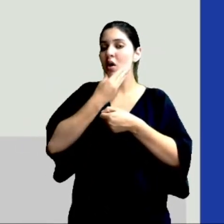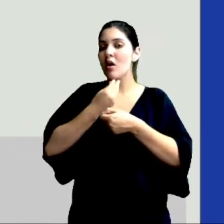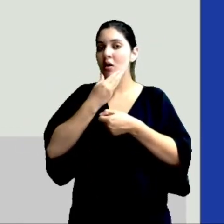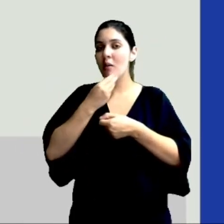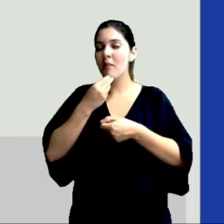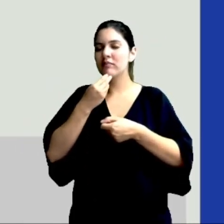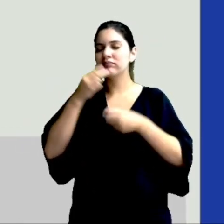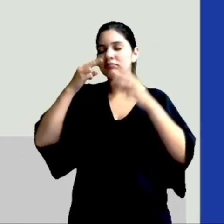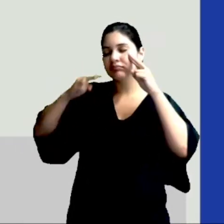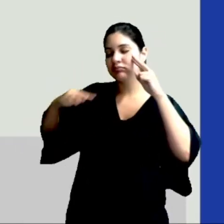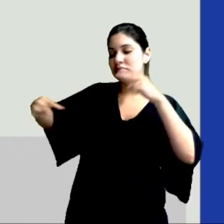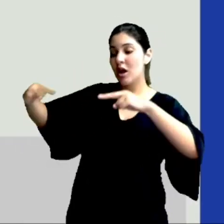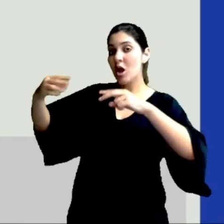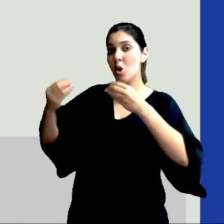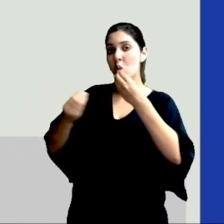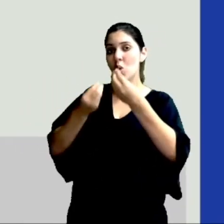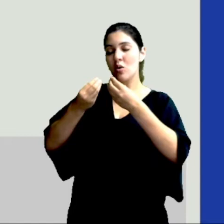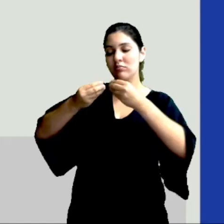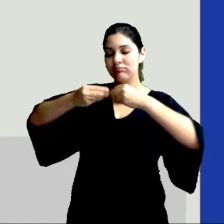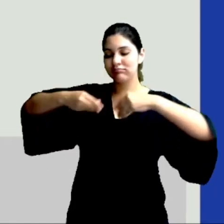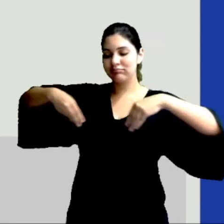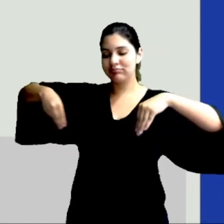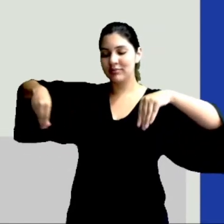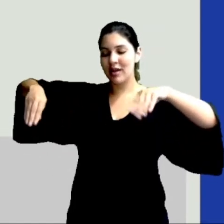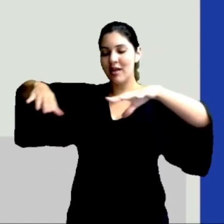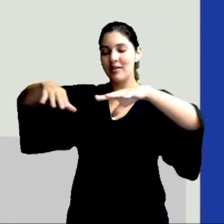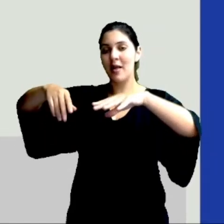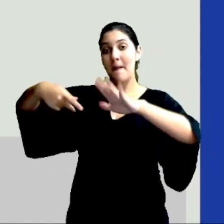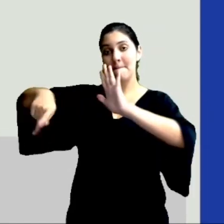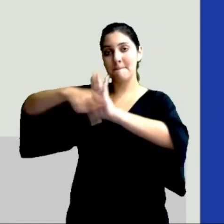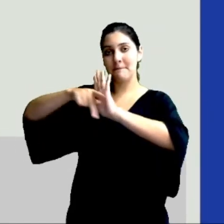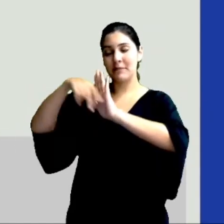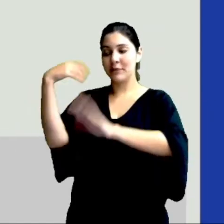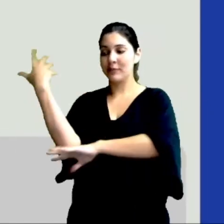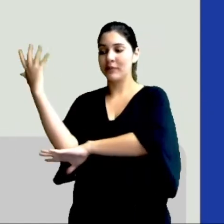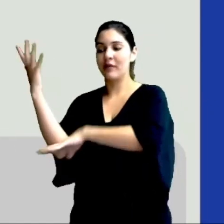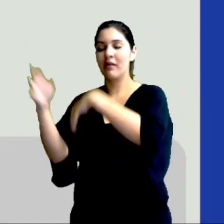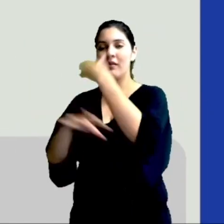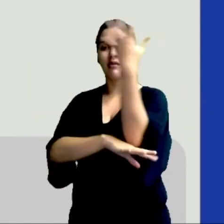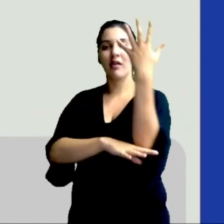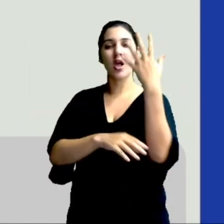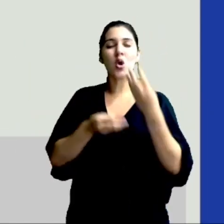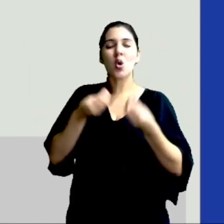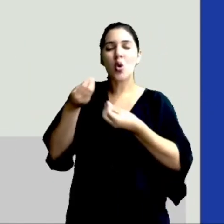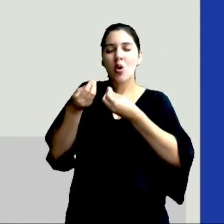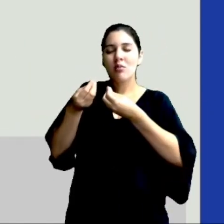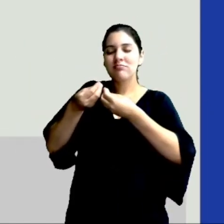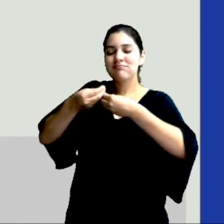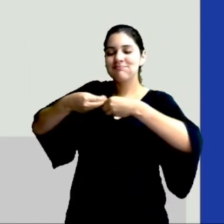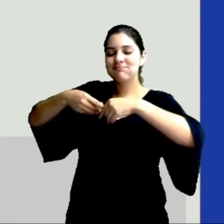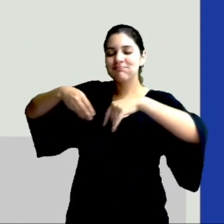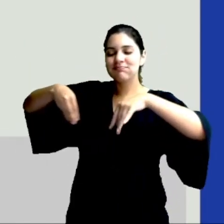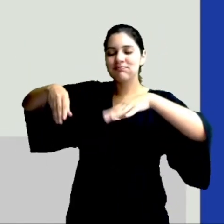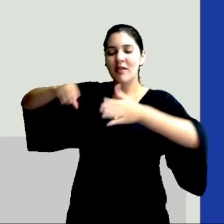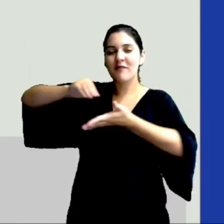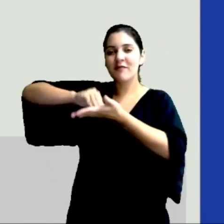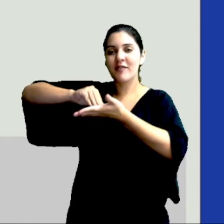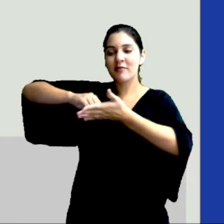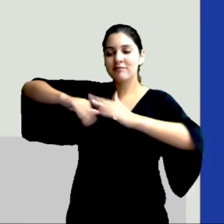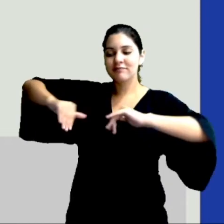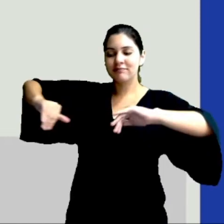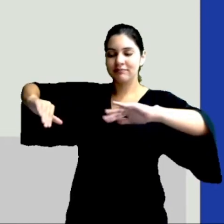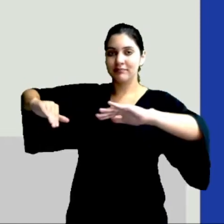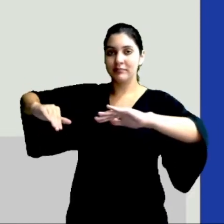redor como é deserto, né? Pela natureza, os aspectos naturais, como é deserto a região ao entorno